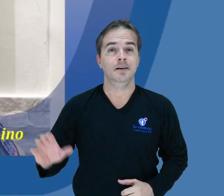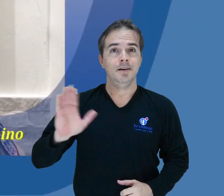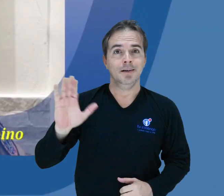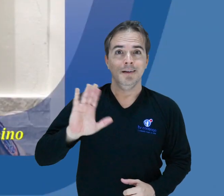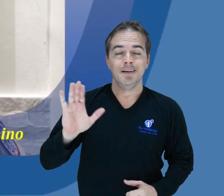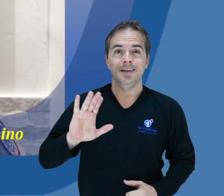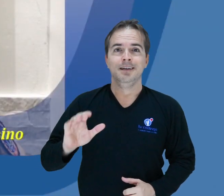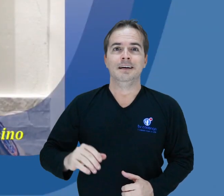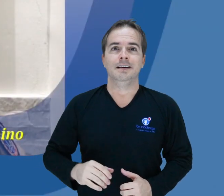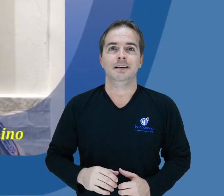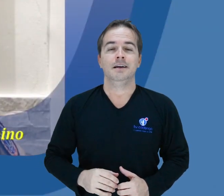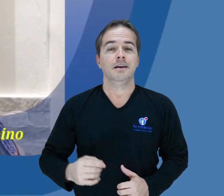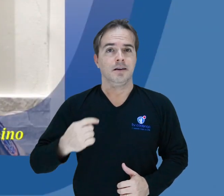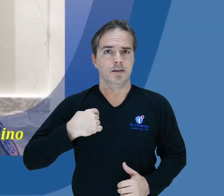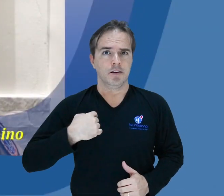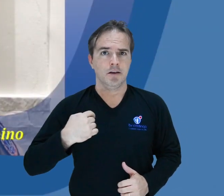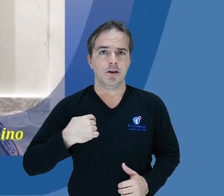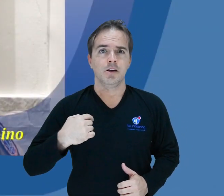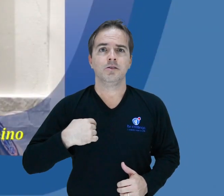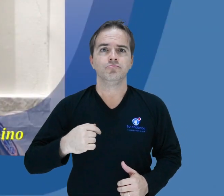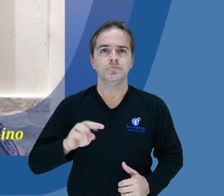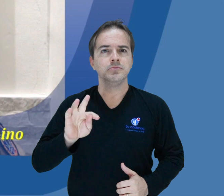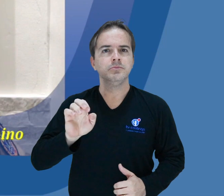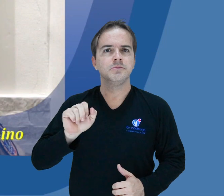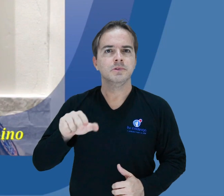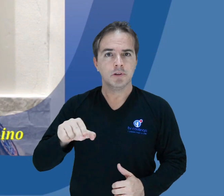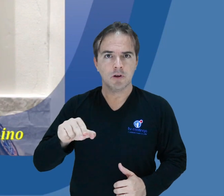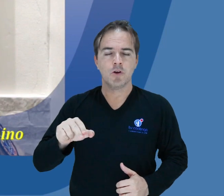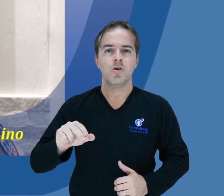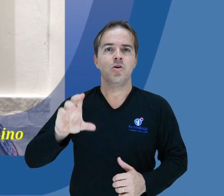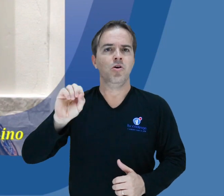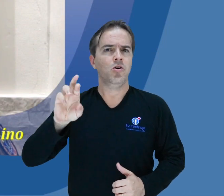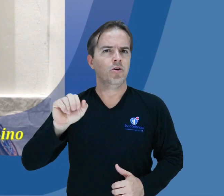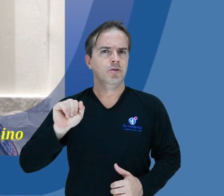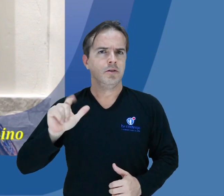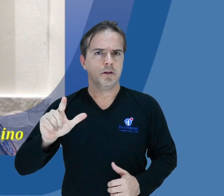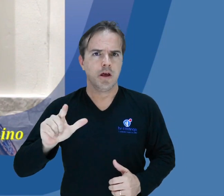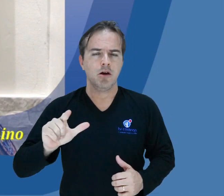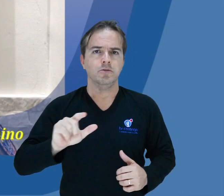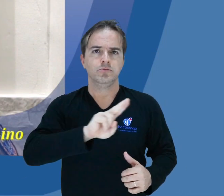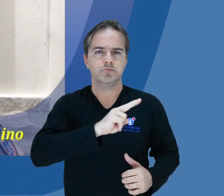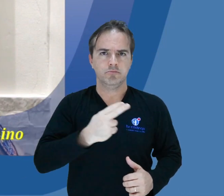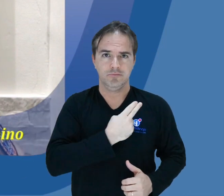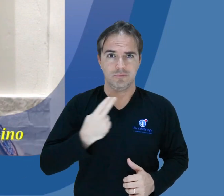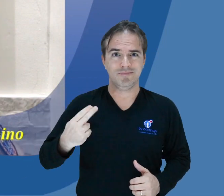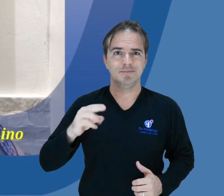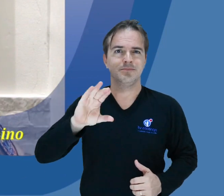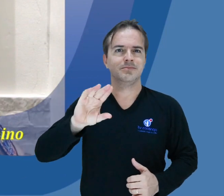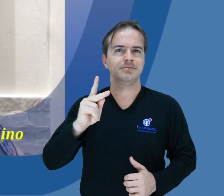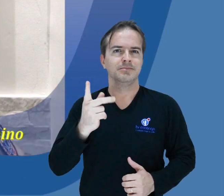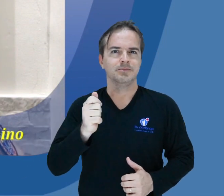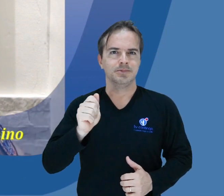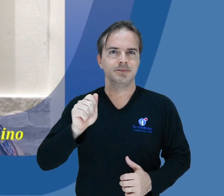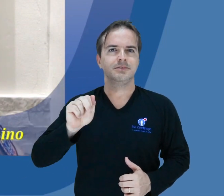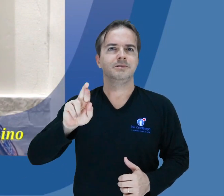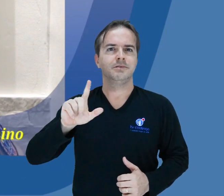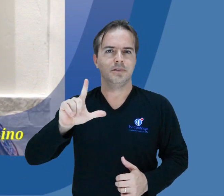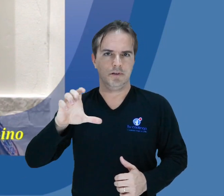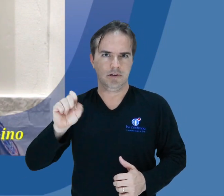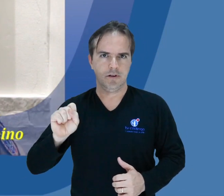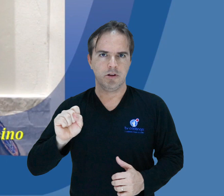Olá pessoal, eu sou o Tenente Coronel Charles do Corpo de Bombeiros Militar de